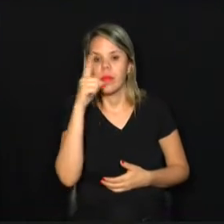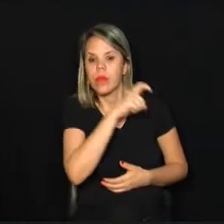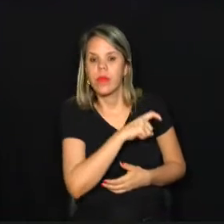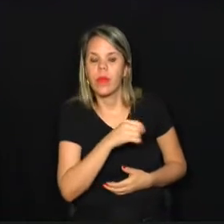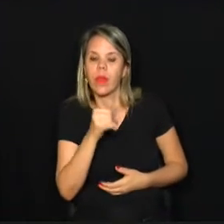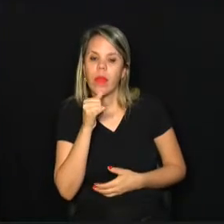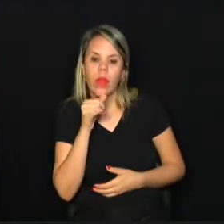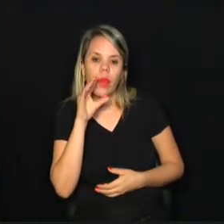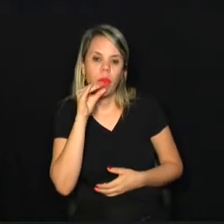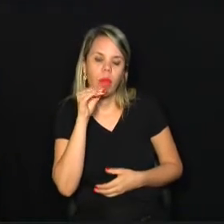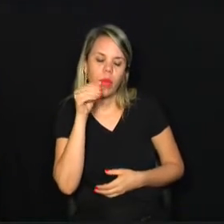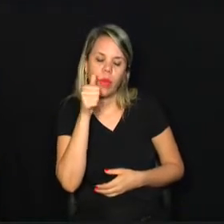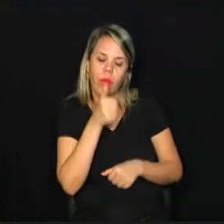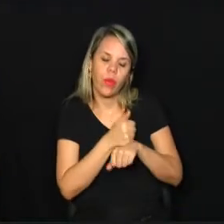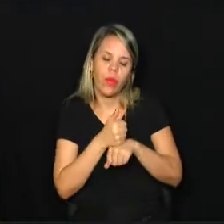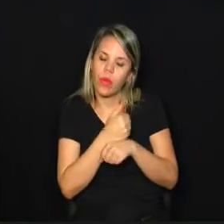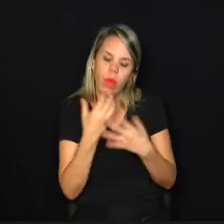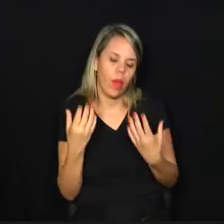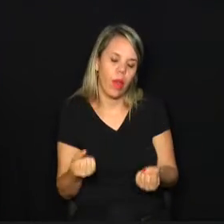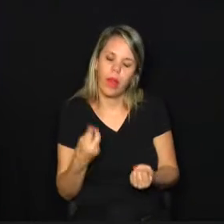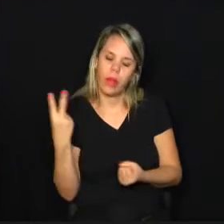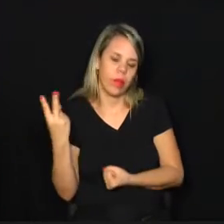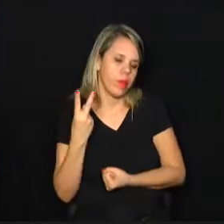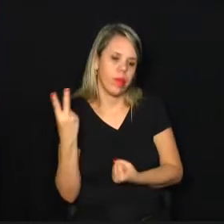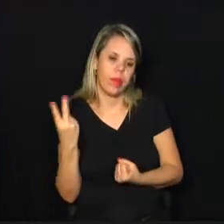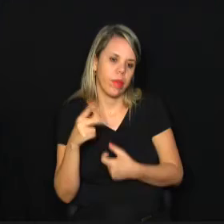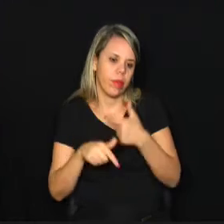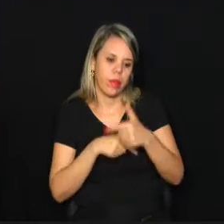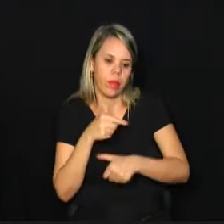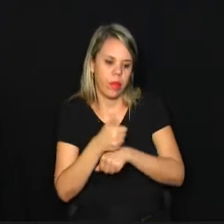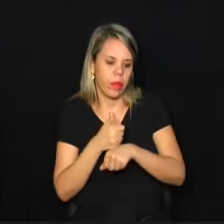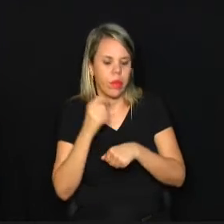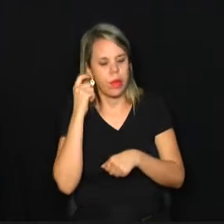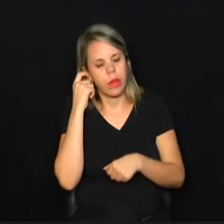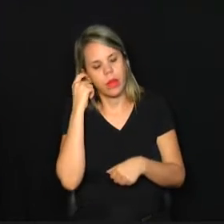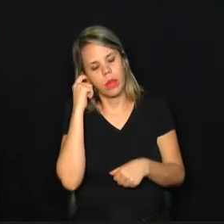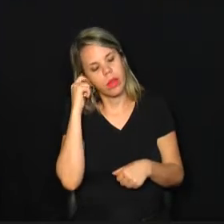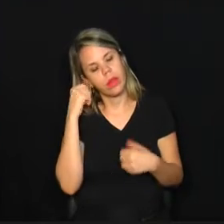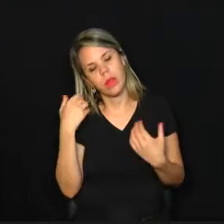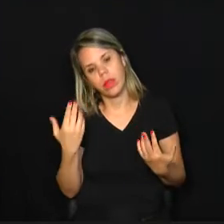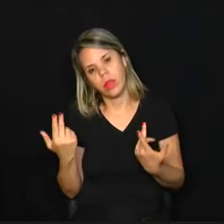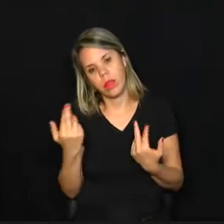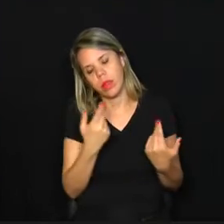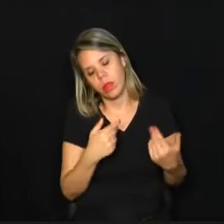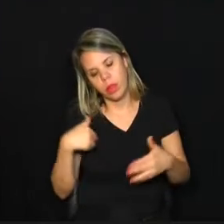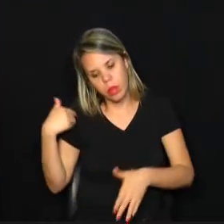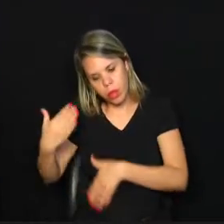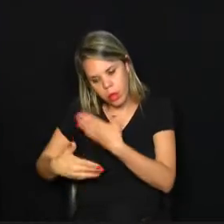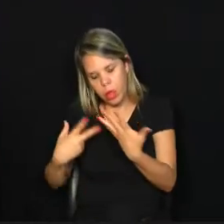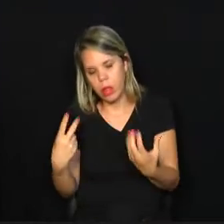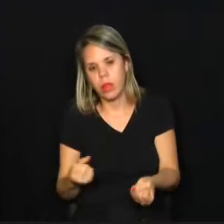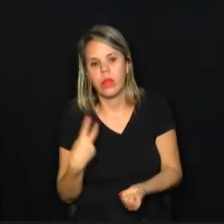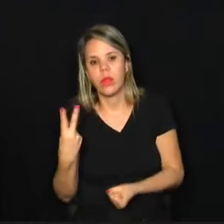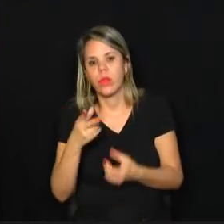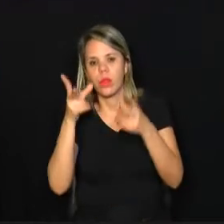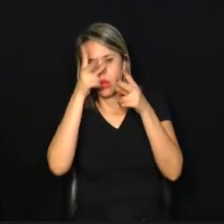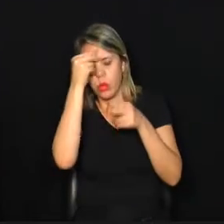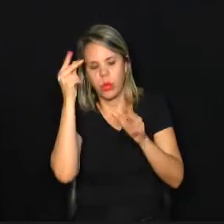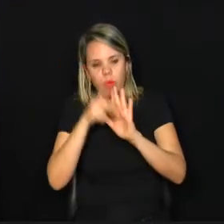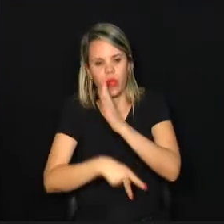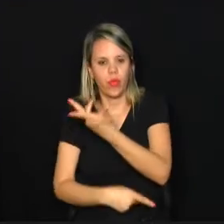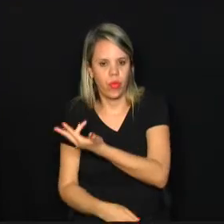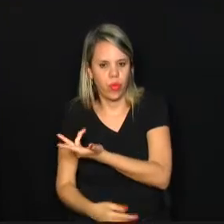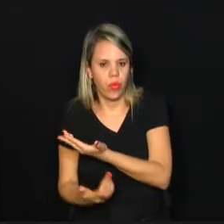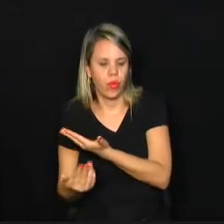o servidor se sente tão acolhido ou valorizado no exercício dessas funções como vendo um reconhecimento público através de um projeto